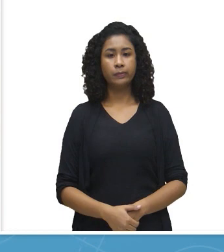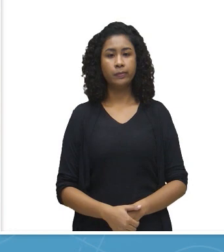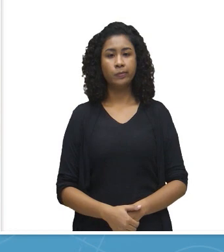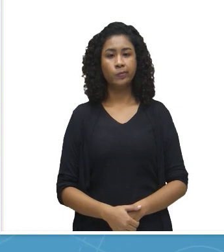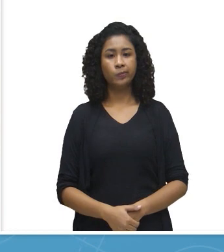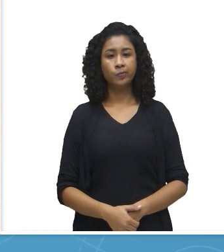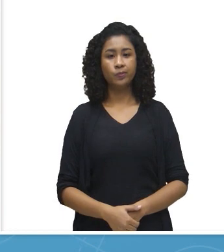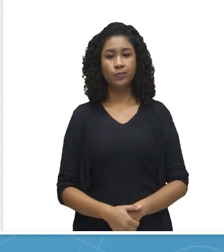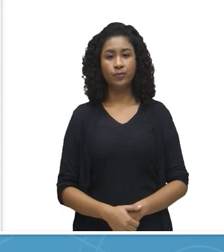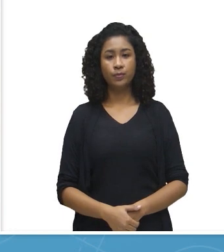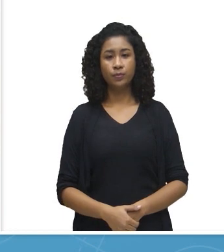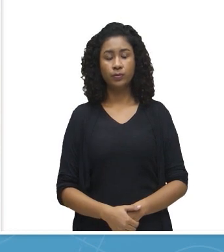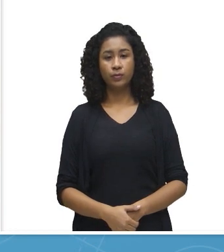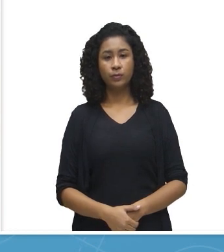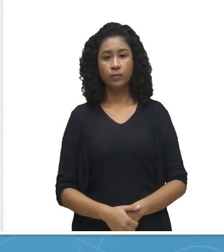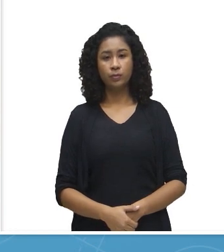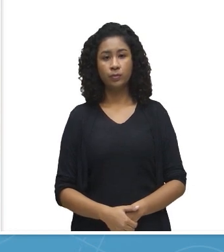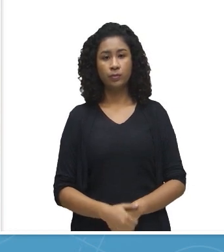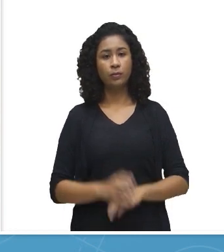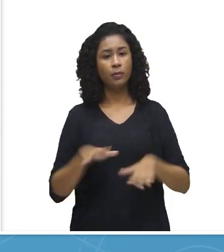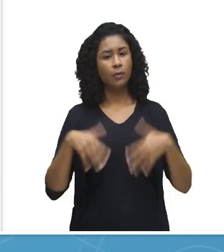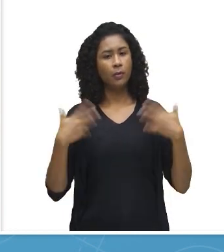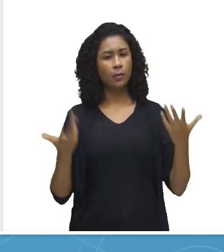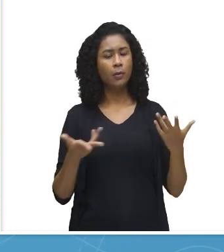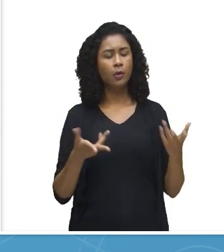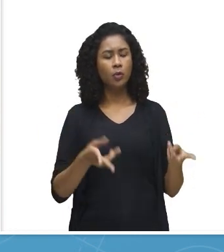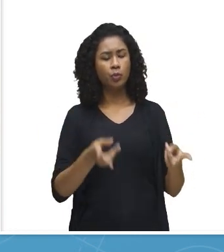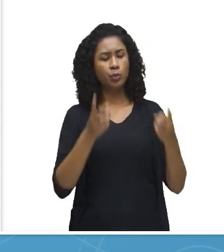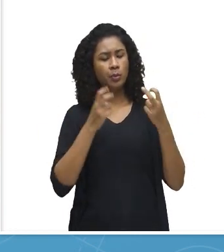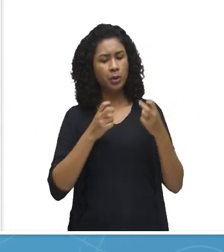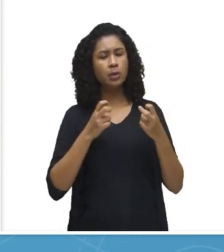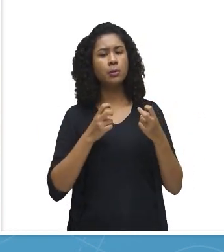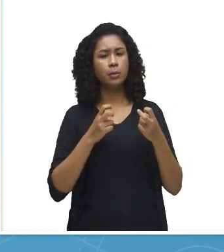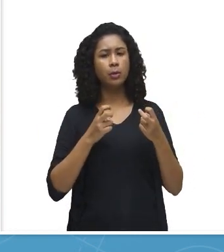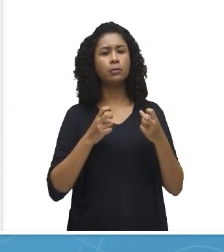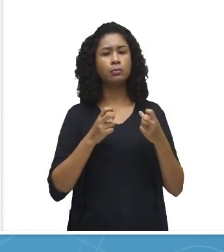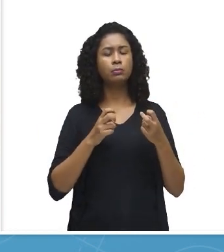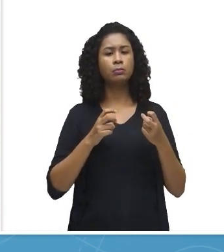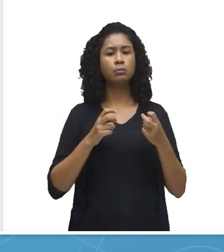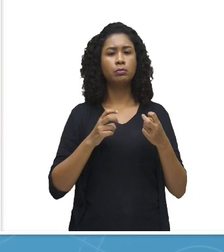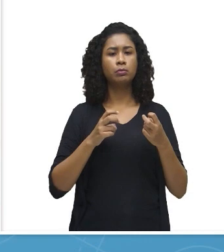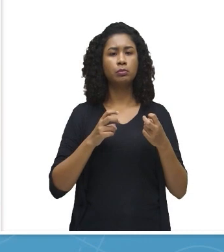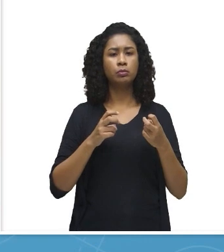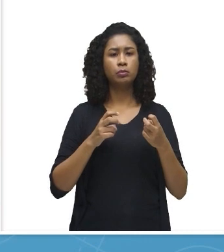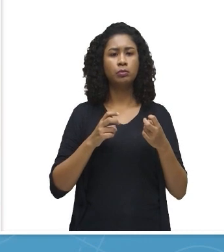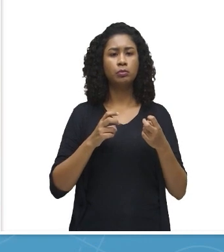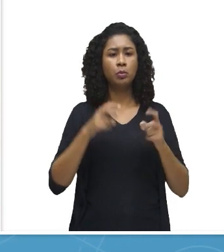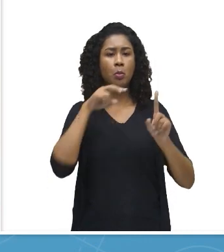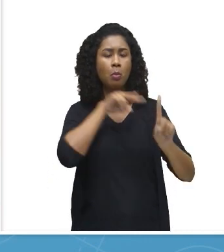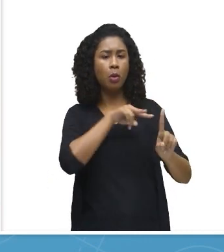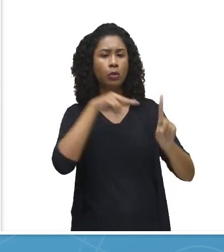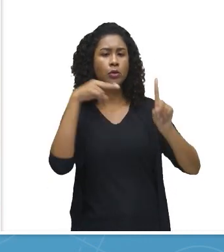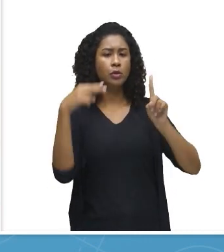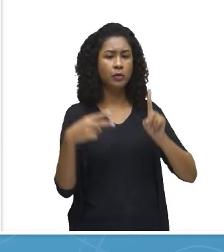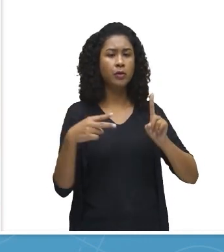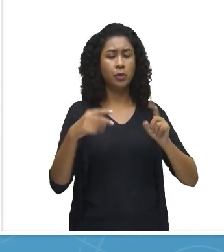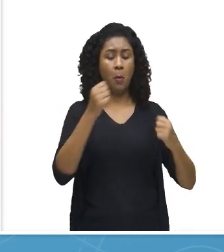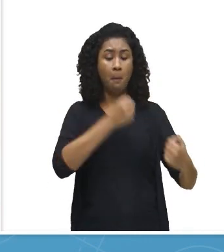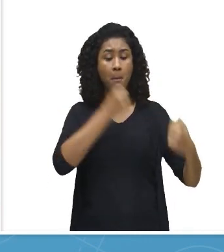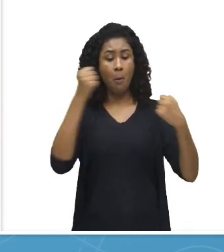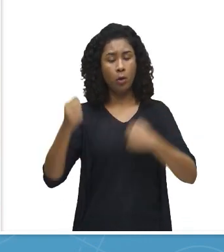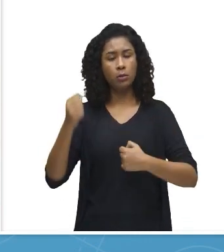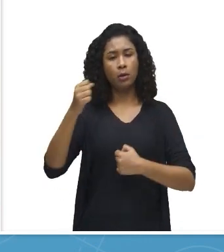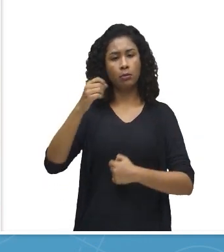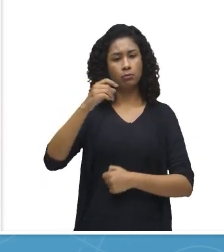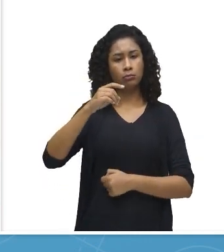nós vamos ver aqui então a questão da visão teocêntrica, que fala do poder do sagrado, que Deus,